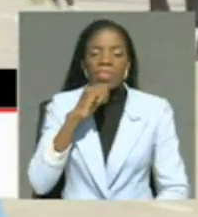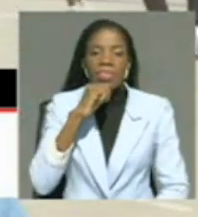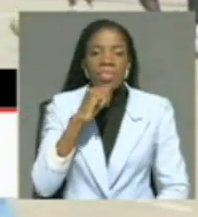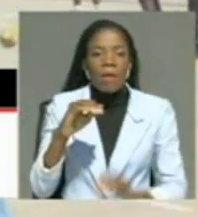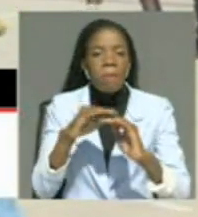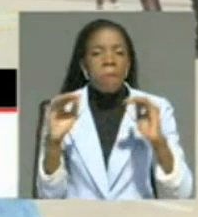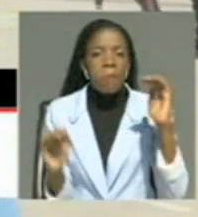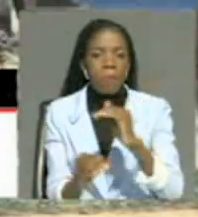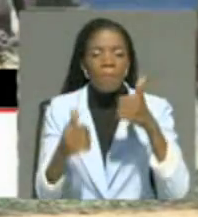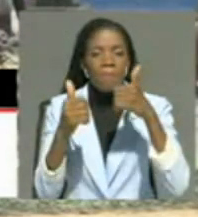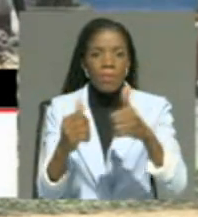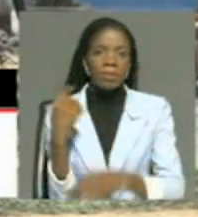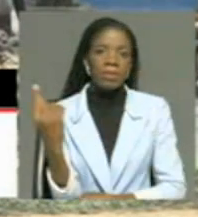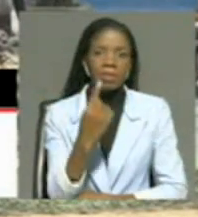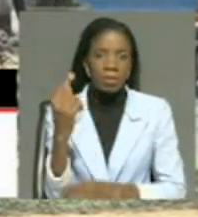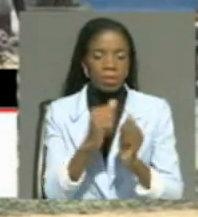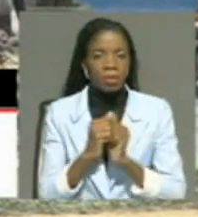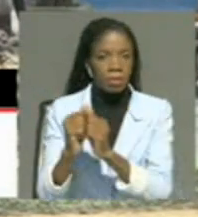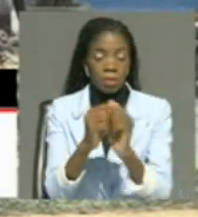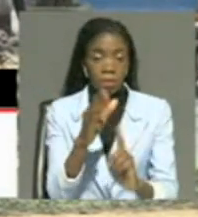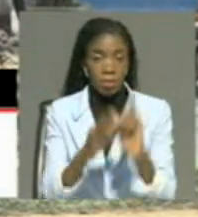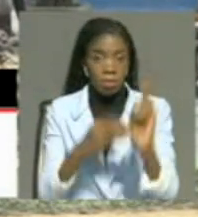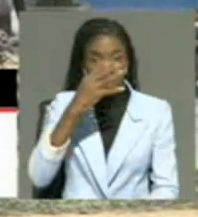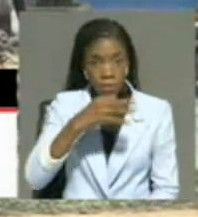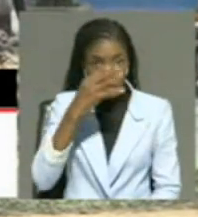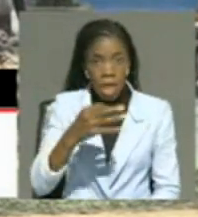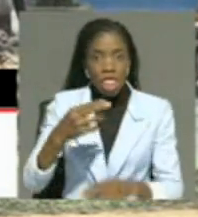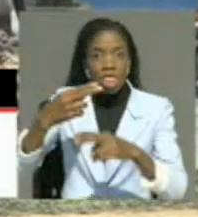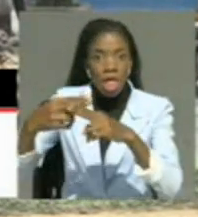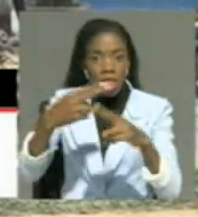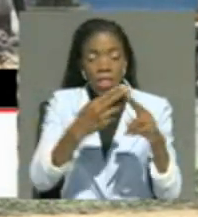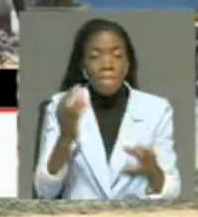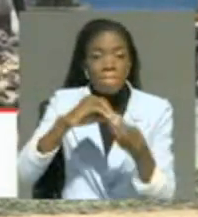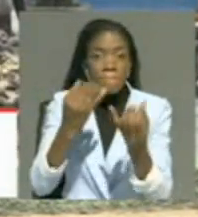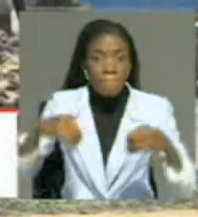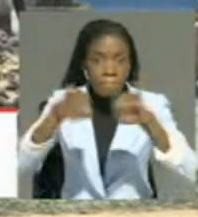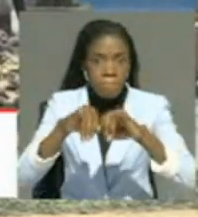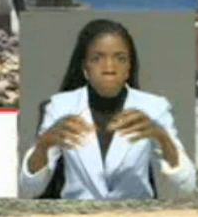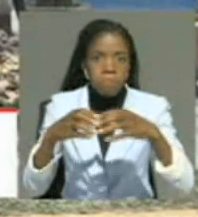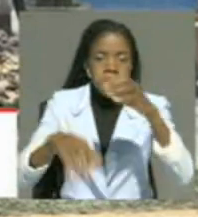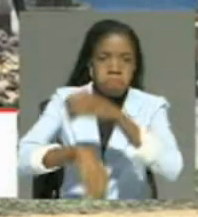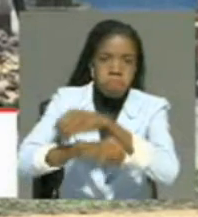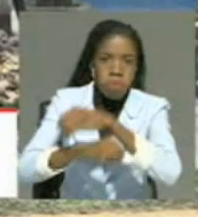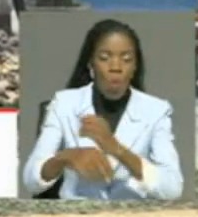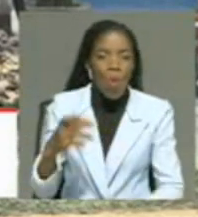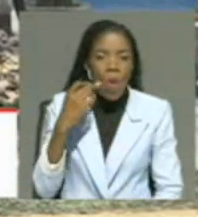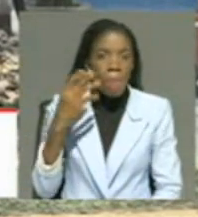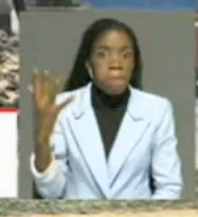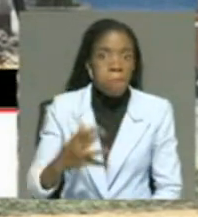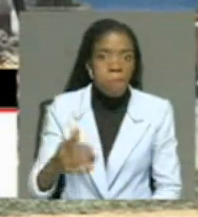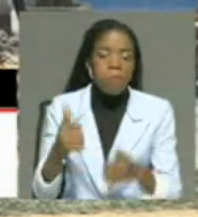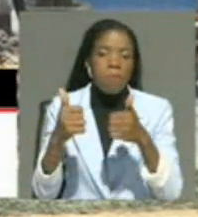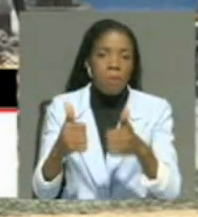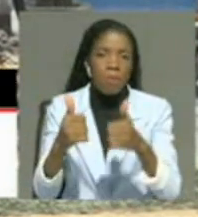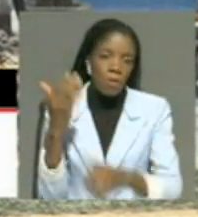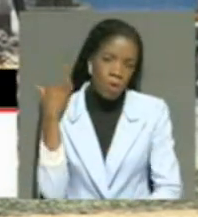Nunca, durante todo o tempo. Tive o prazer de trabalhar com os nomes mais sonantes do handball angolano. O último